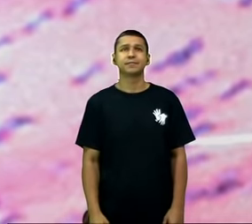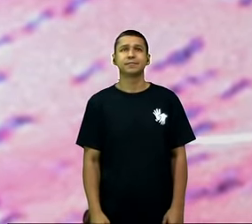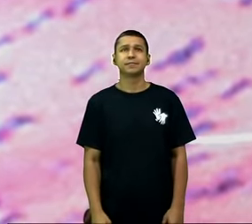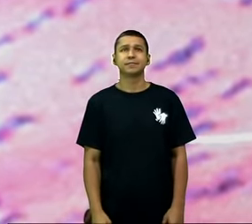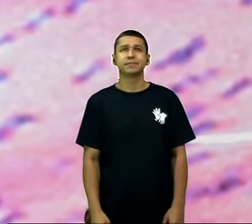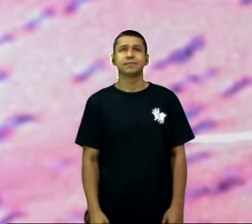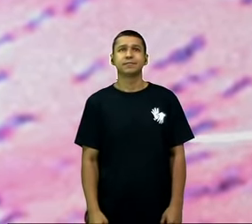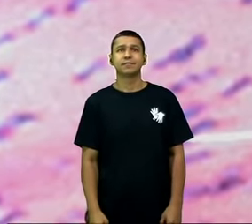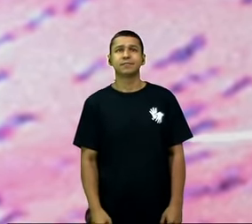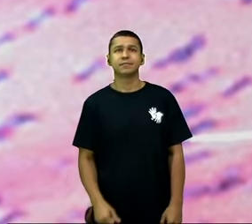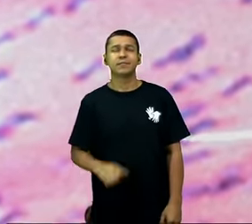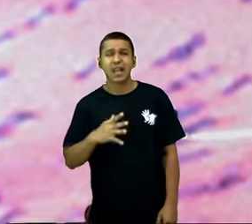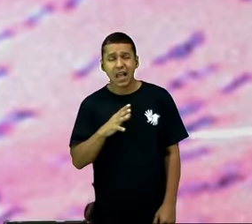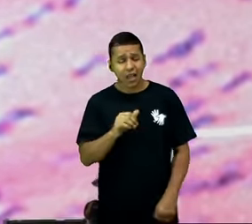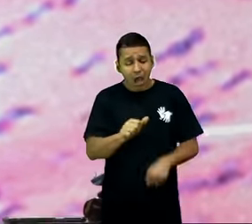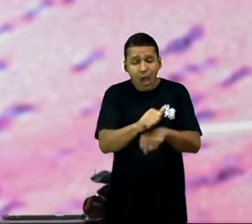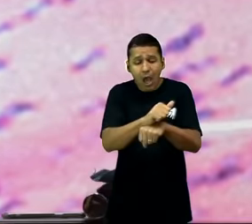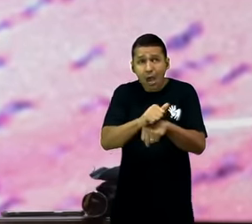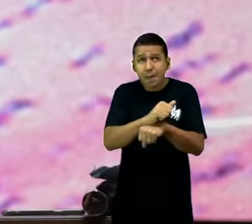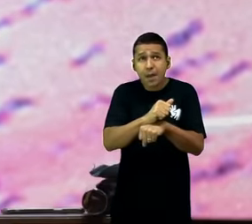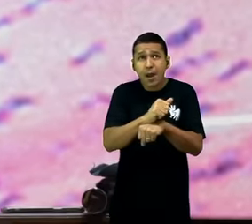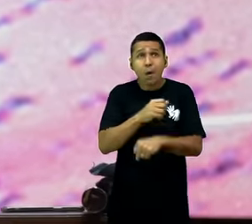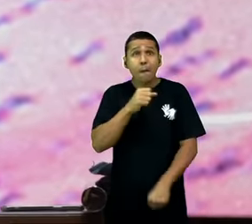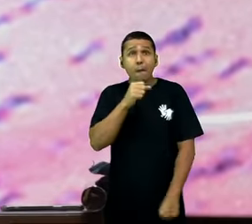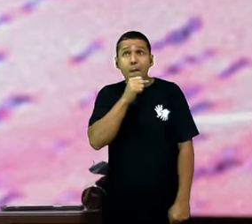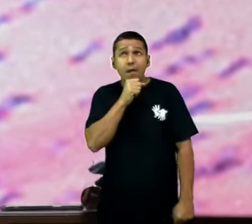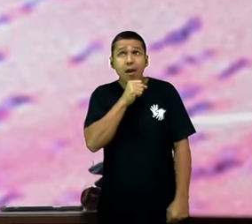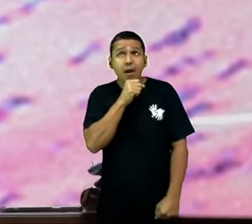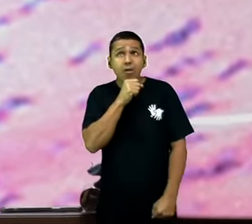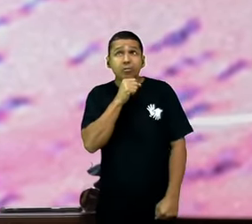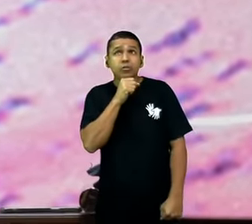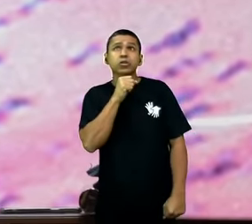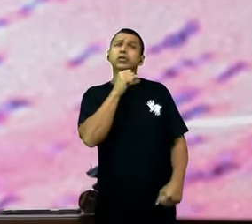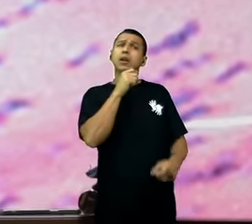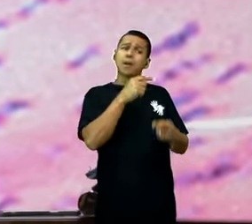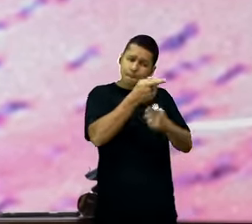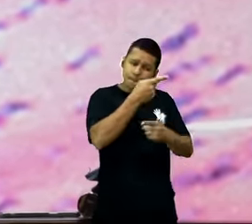Abraão, na sua velhice, está produtivo.